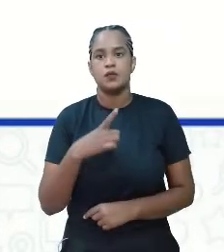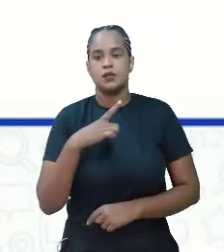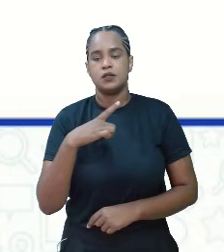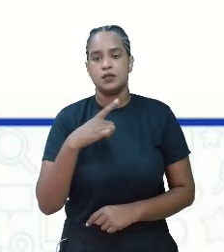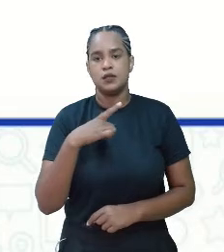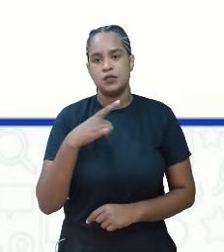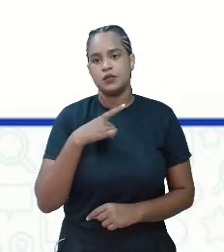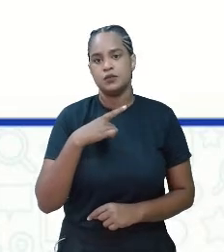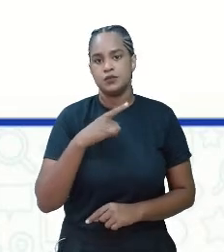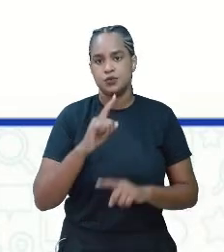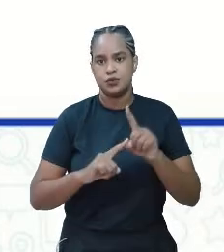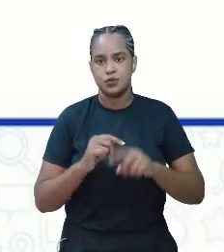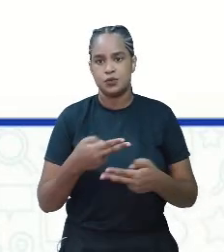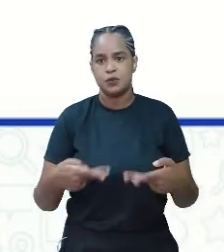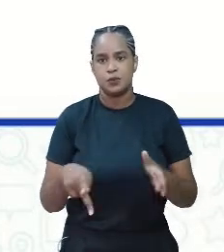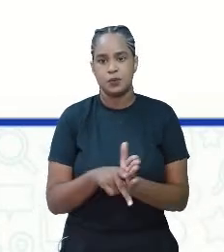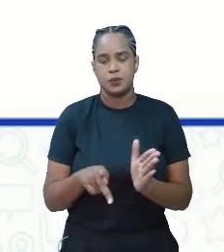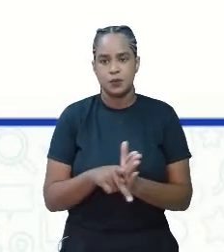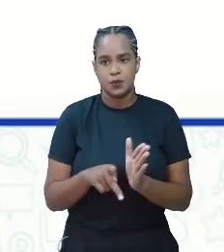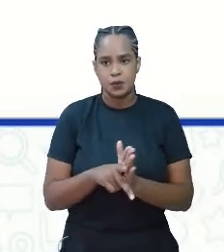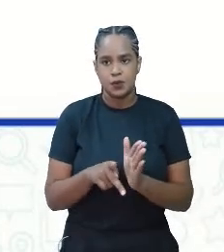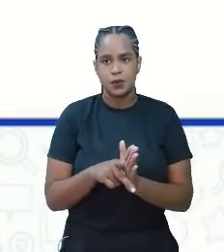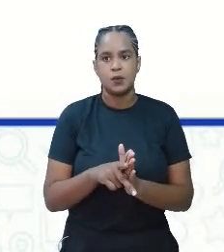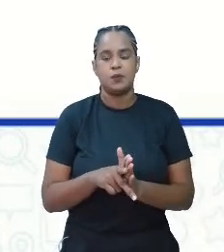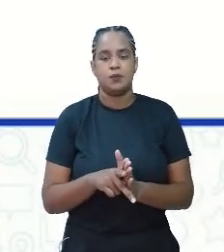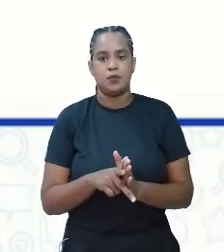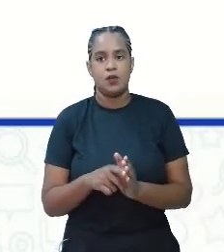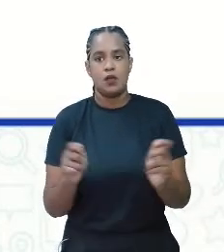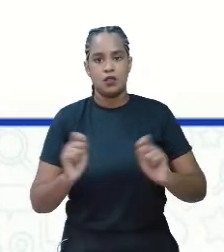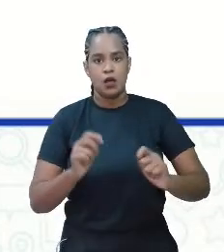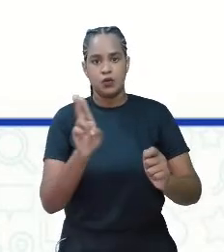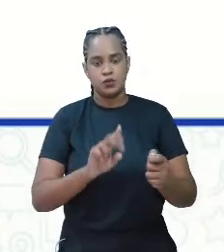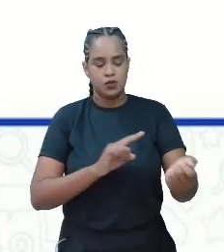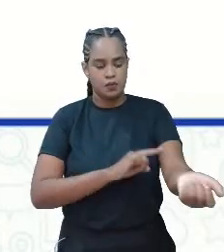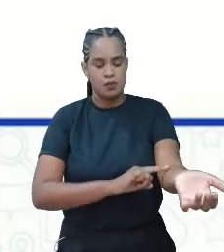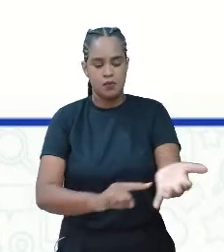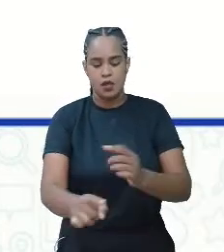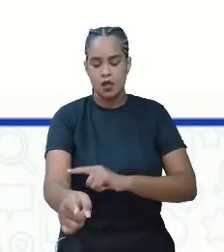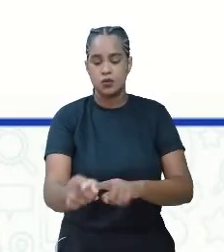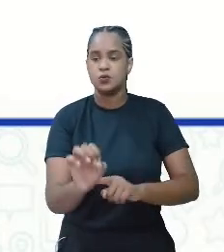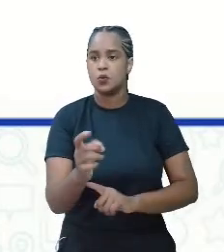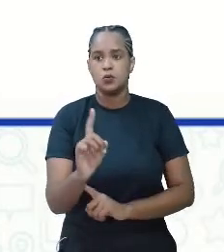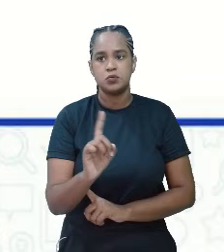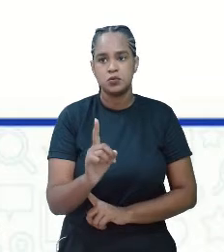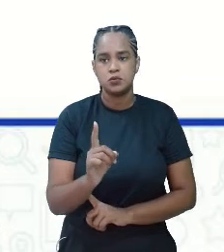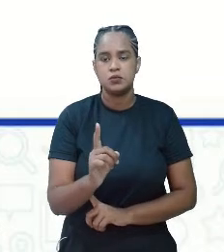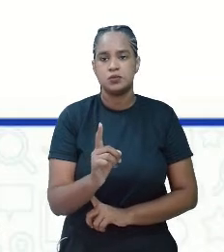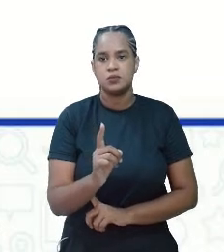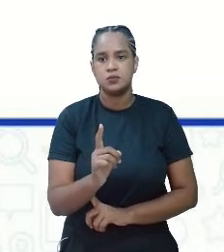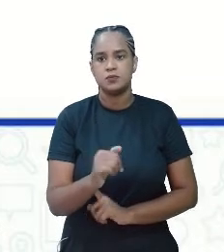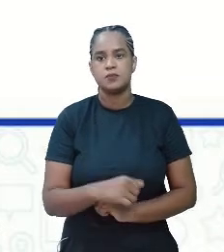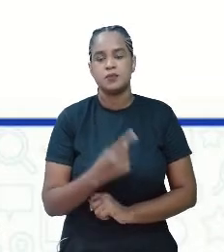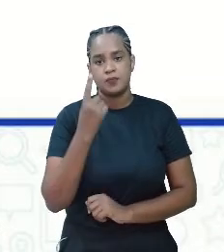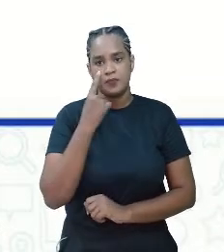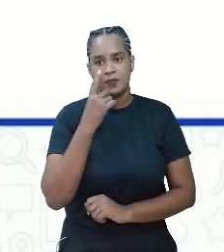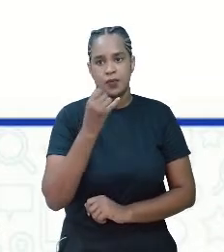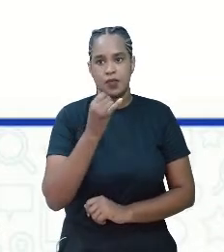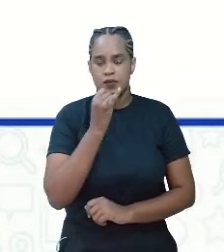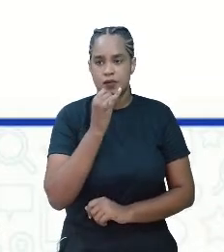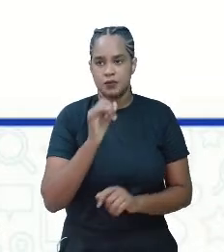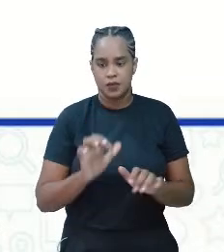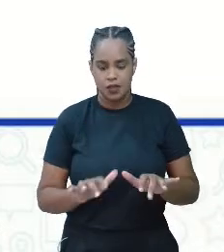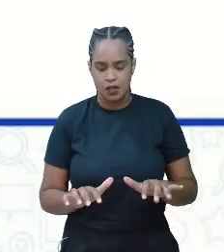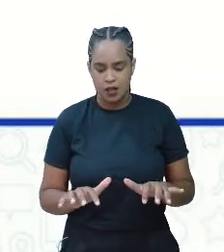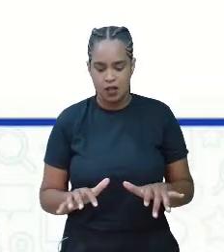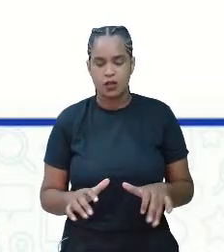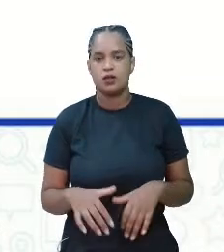de corda, eles se dividem em instrumentos com braço ou sem braço. A gente está vendo aí alguns instrumentos que não têm braço, o piano,